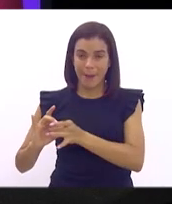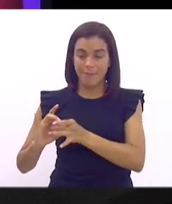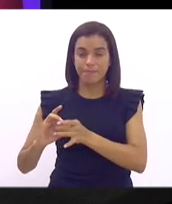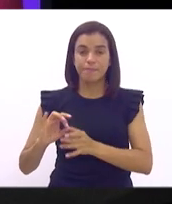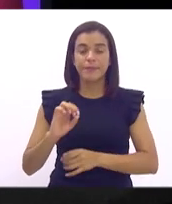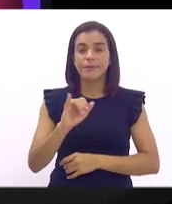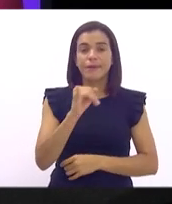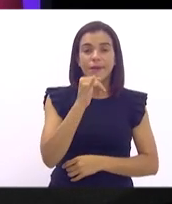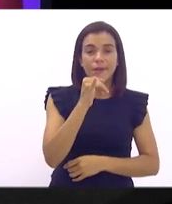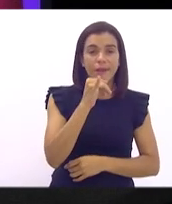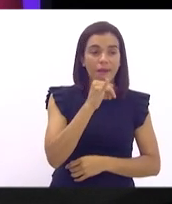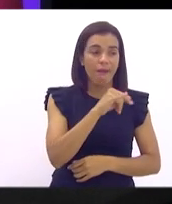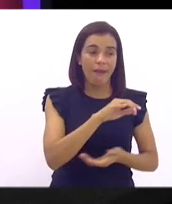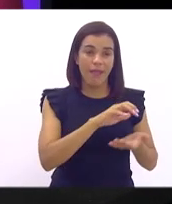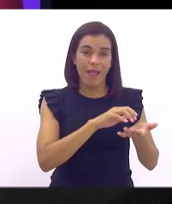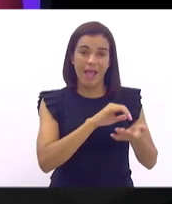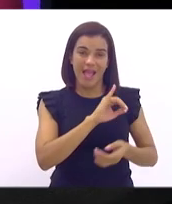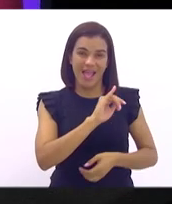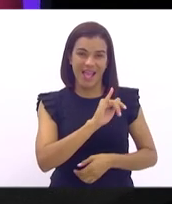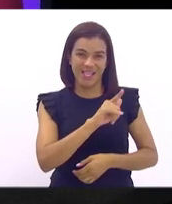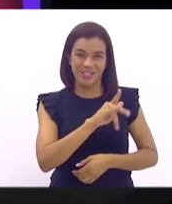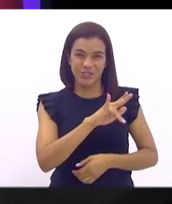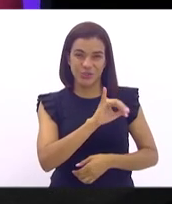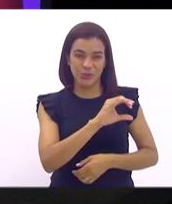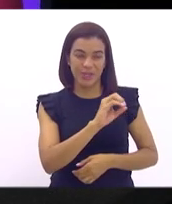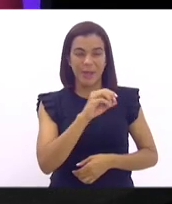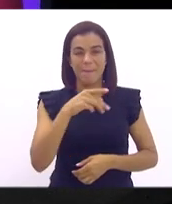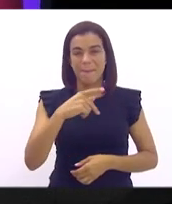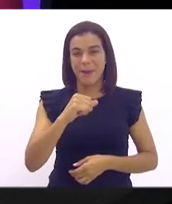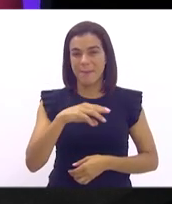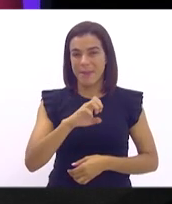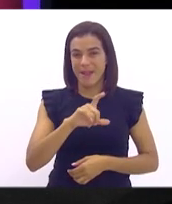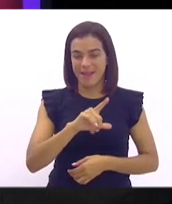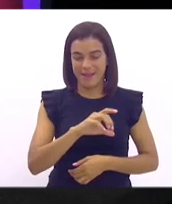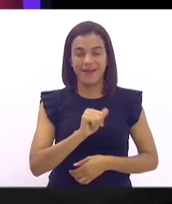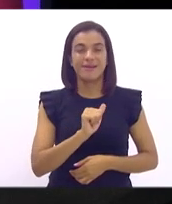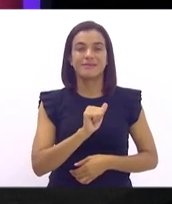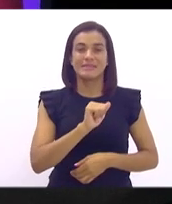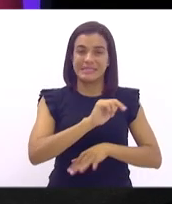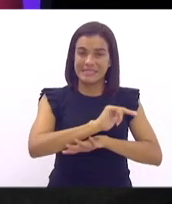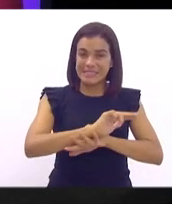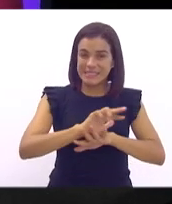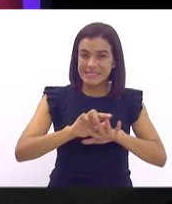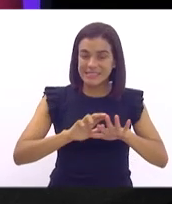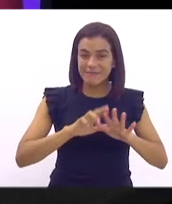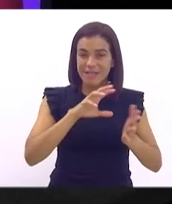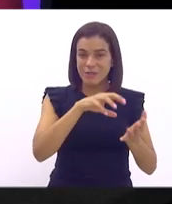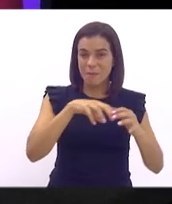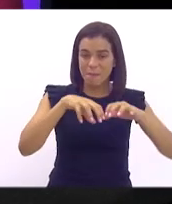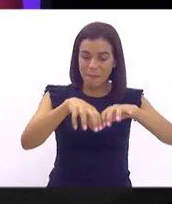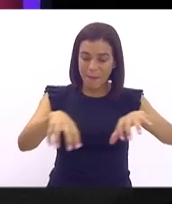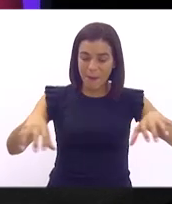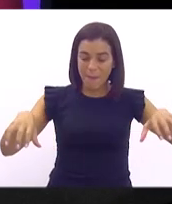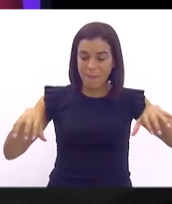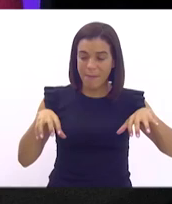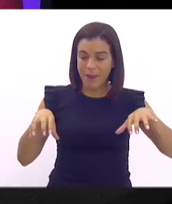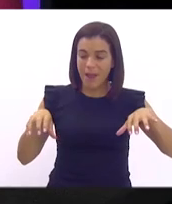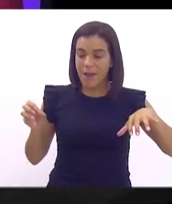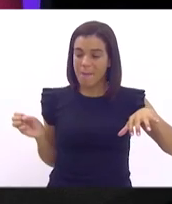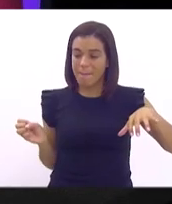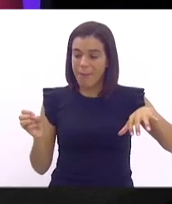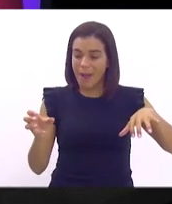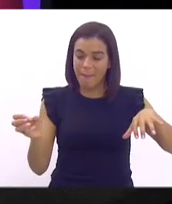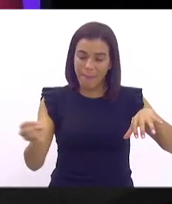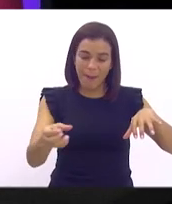receber mensagem da Júlia, da Pâmela, se eu não receber mensagem da saúde mental, das escolas, do